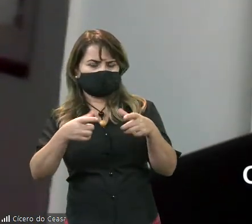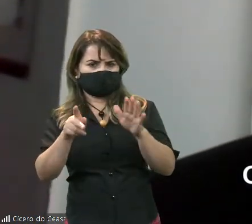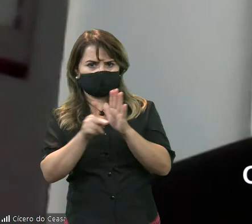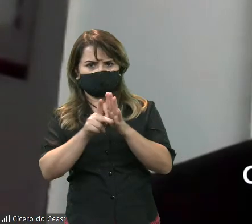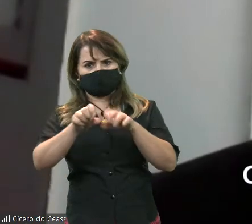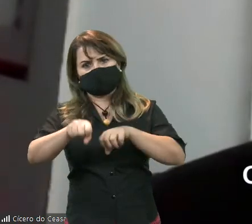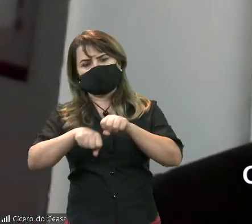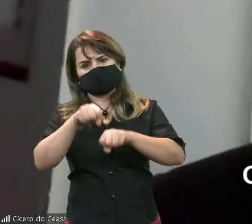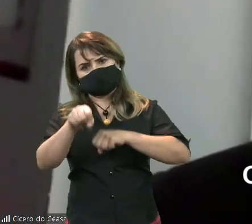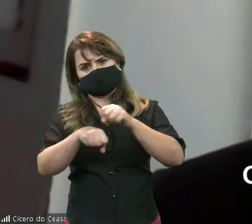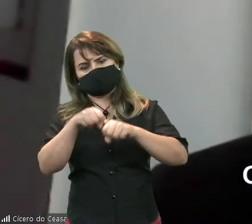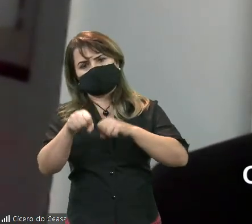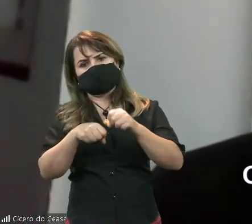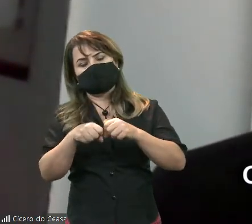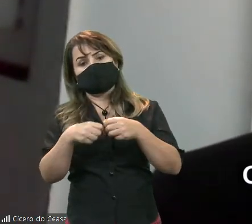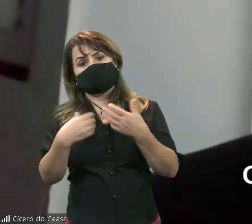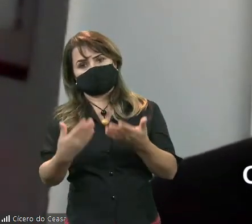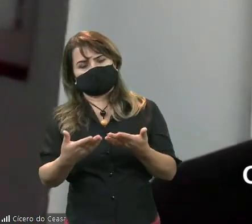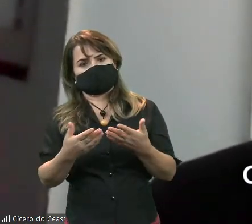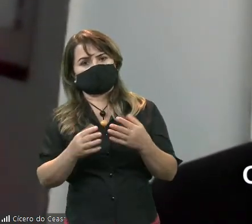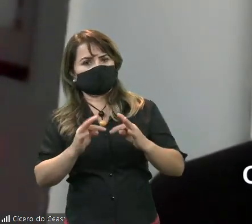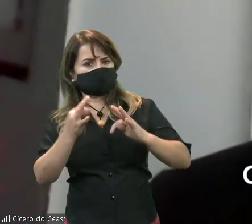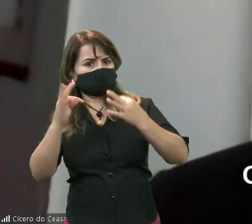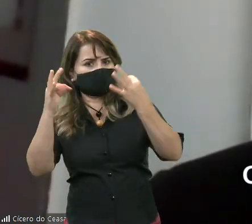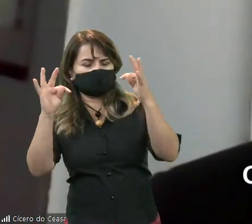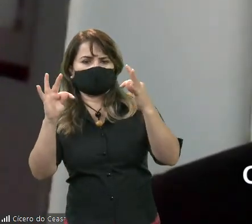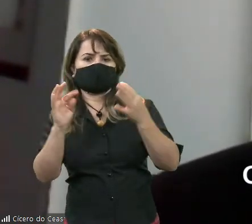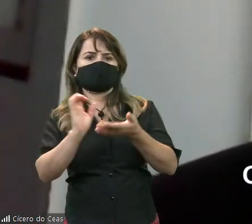os técnicos, todas as secretarias,